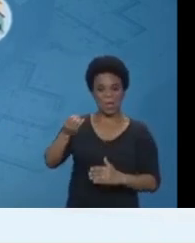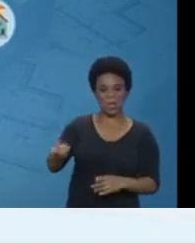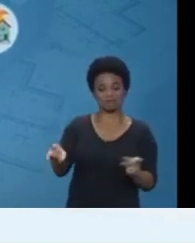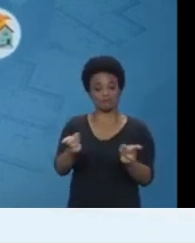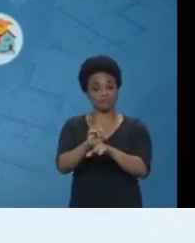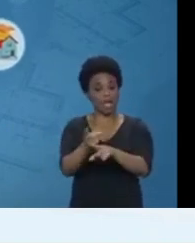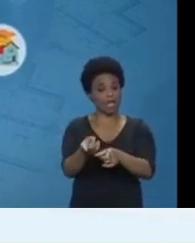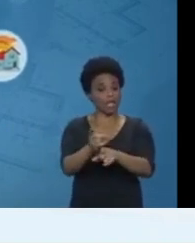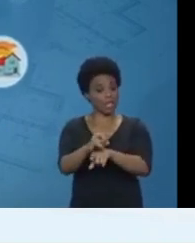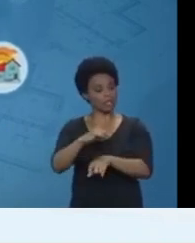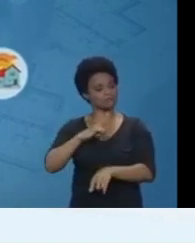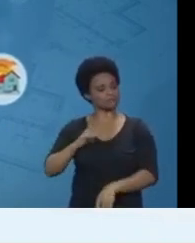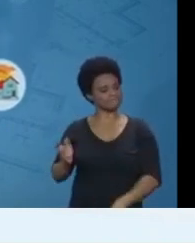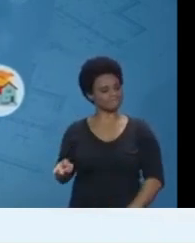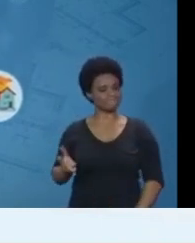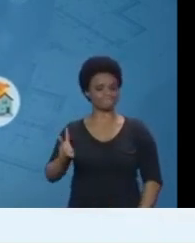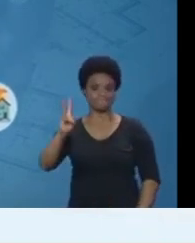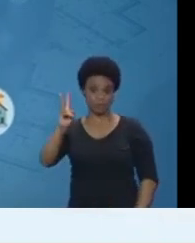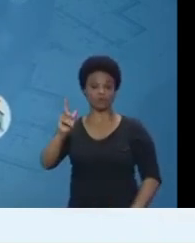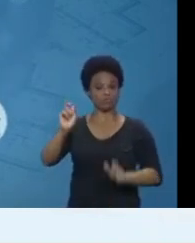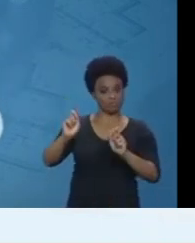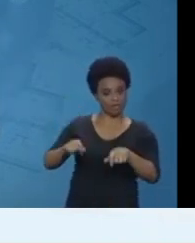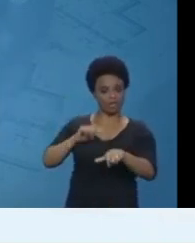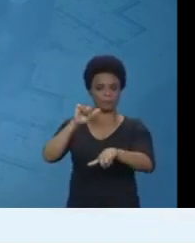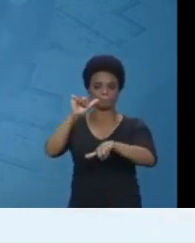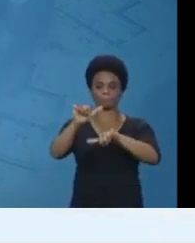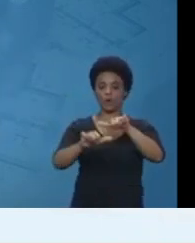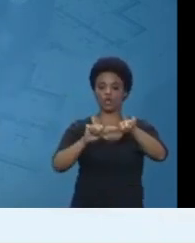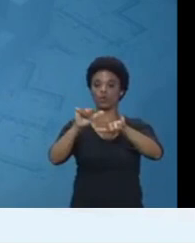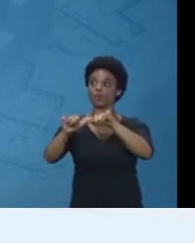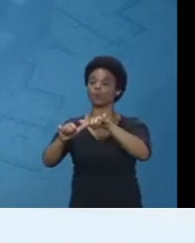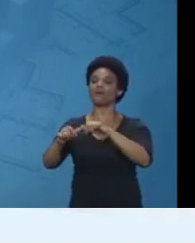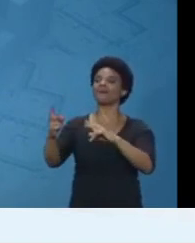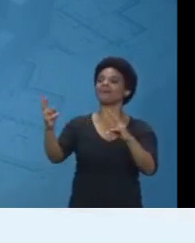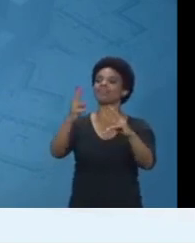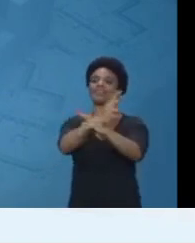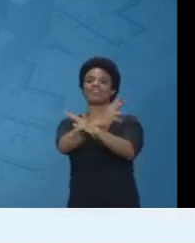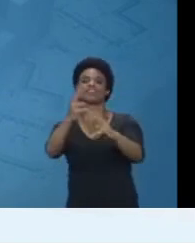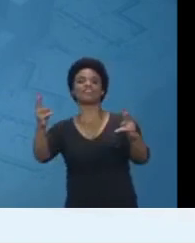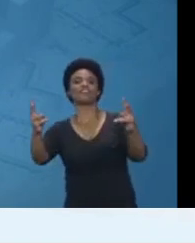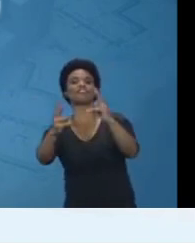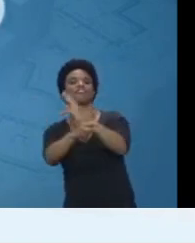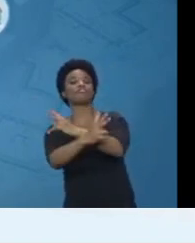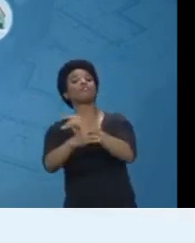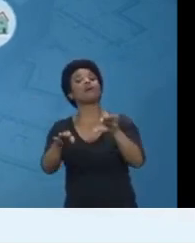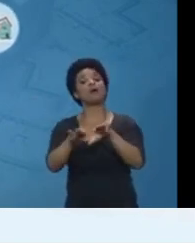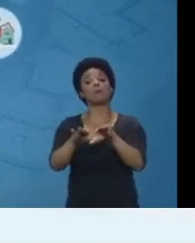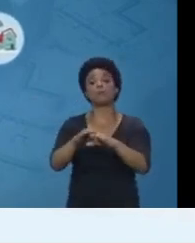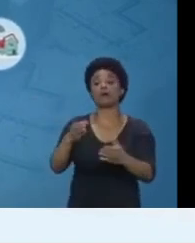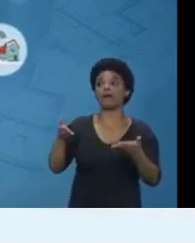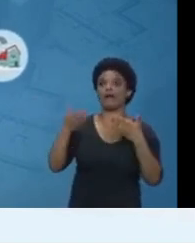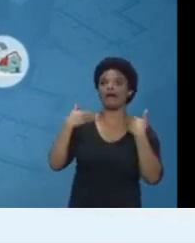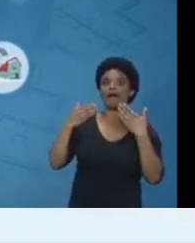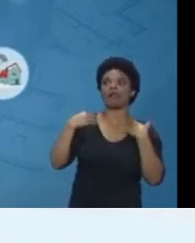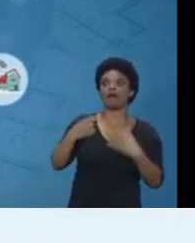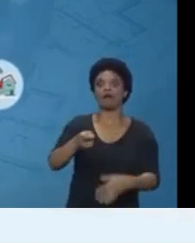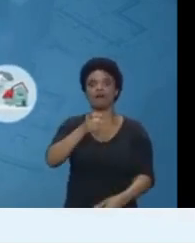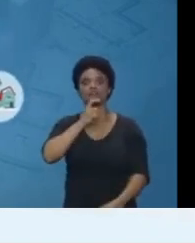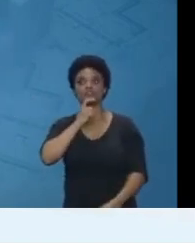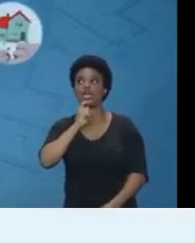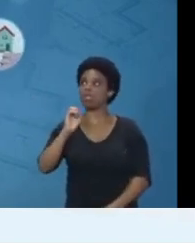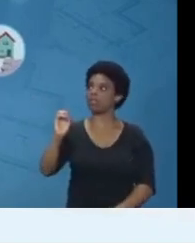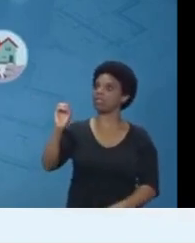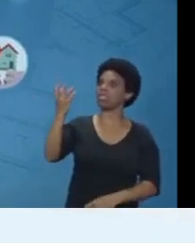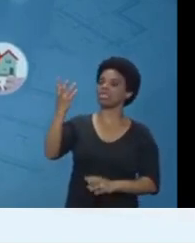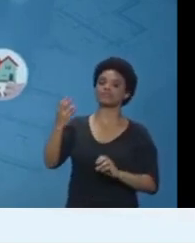apresentam valores significativamente mutáveis, como a ação do vento ou da variação da temperatura e as cargas acidentais.